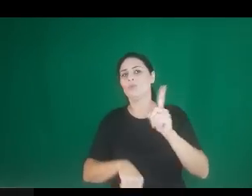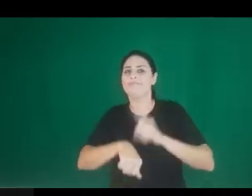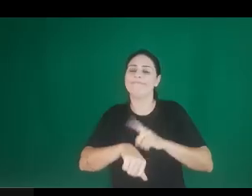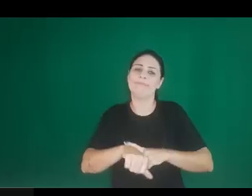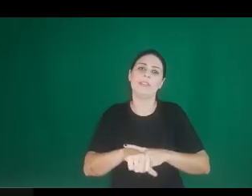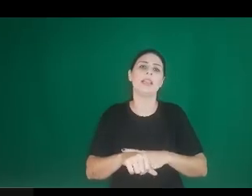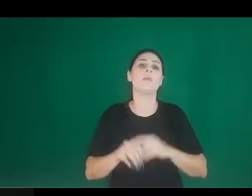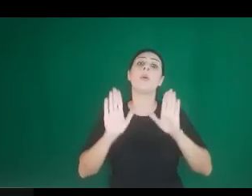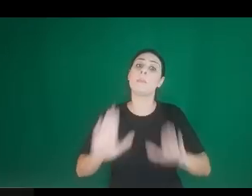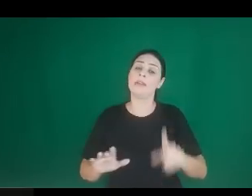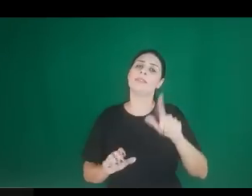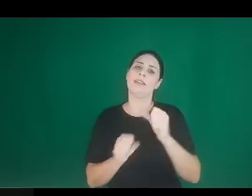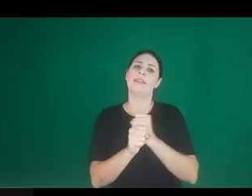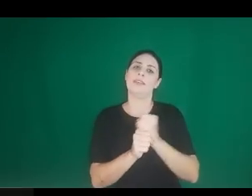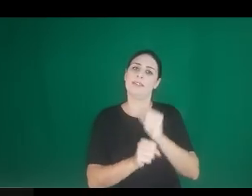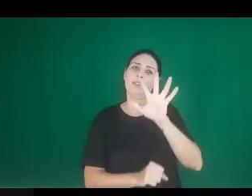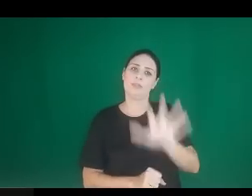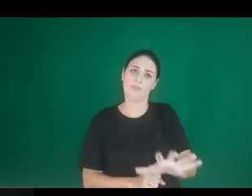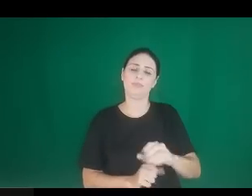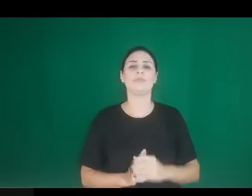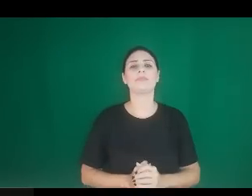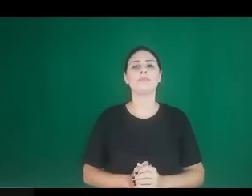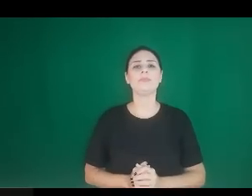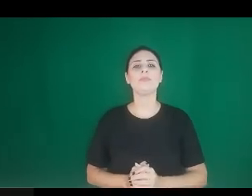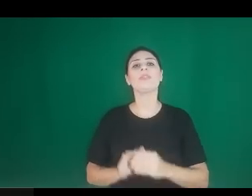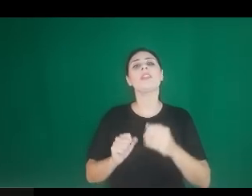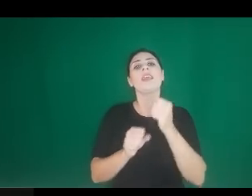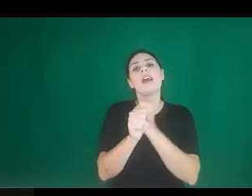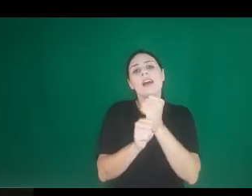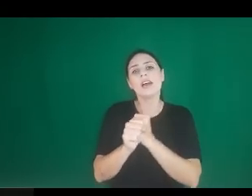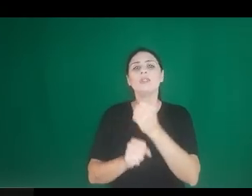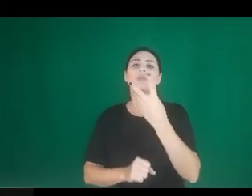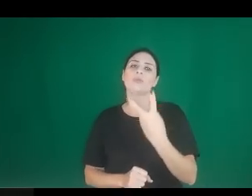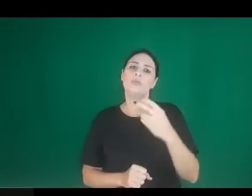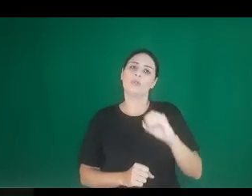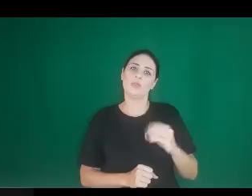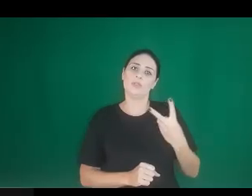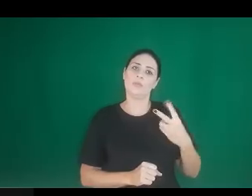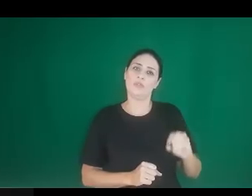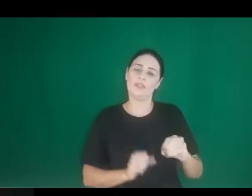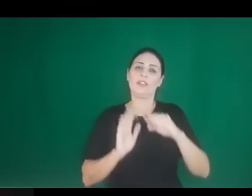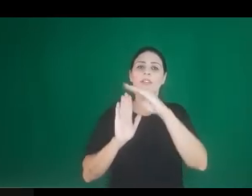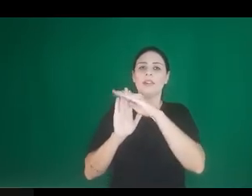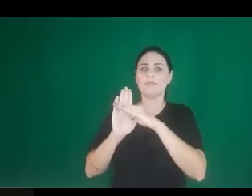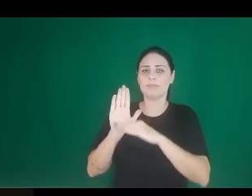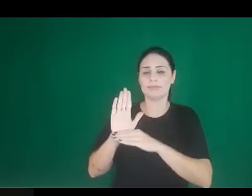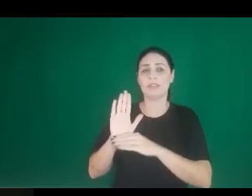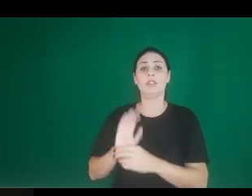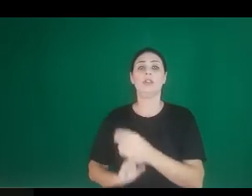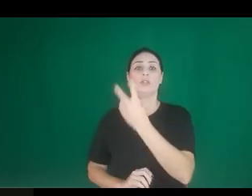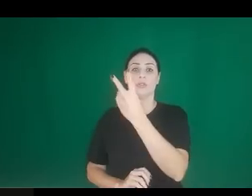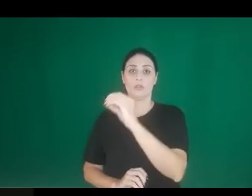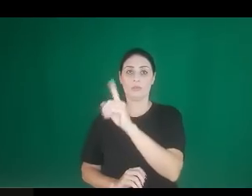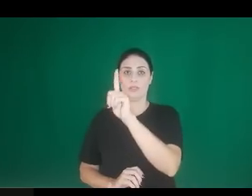tempo. Mas esse era o ano que era para isso. O que era previsto para 2020? Qual que era na ordem,